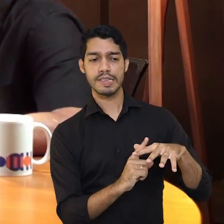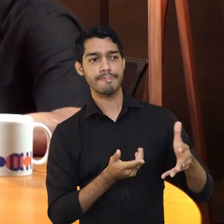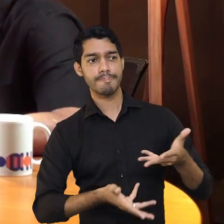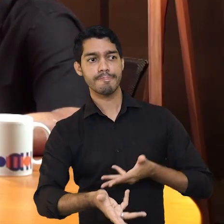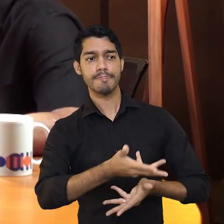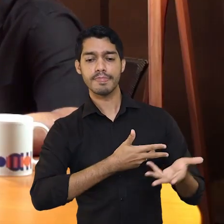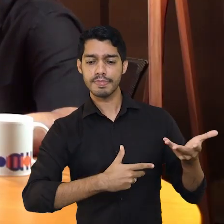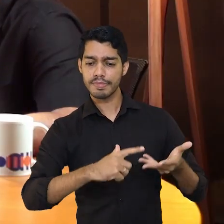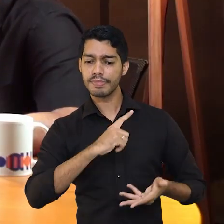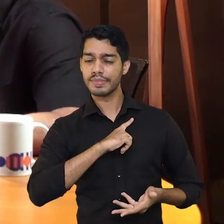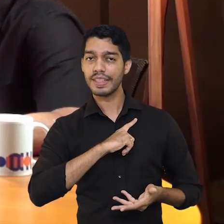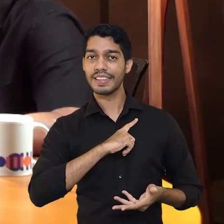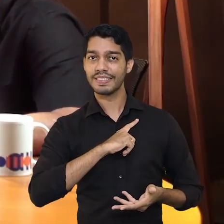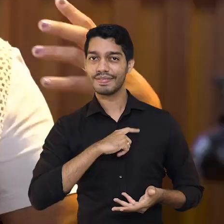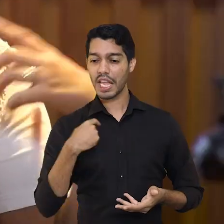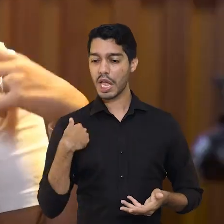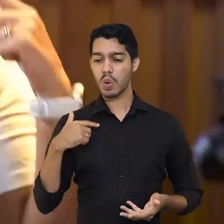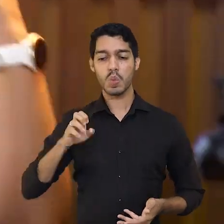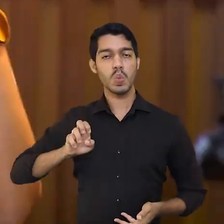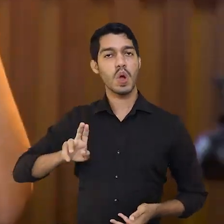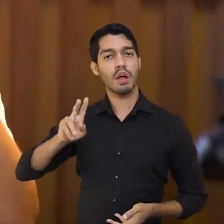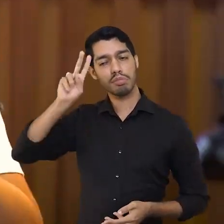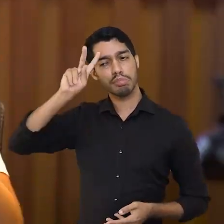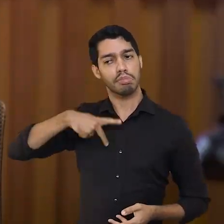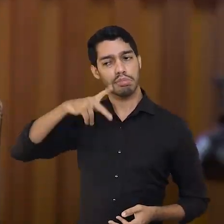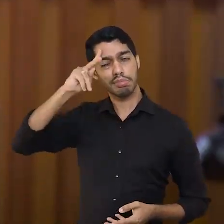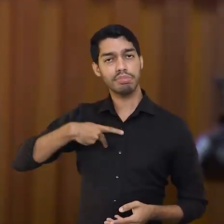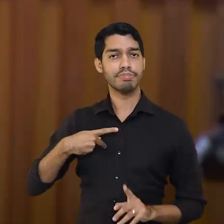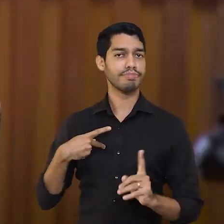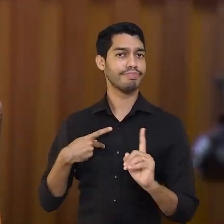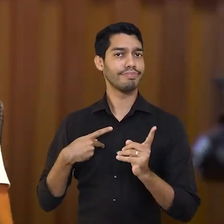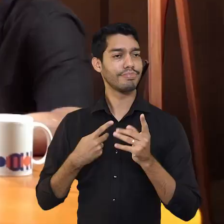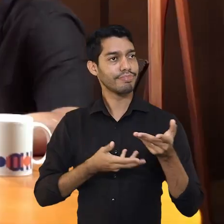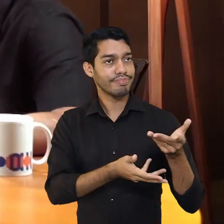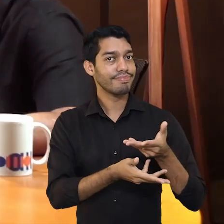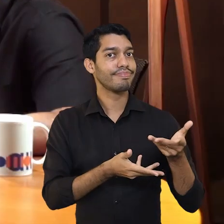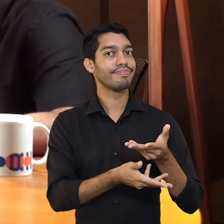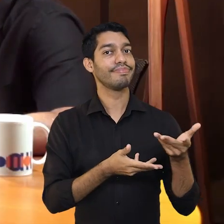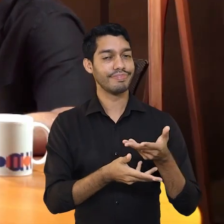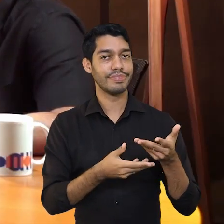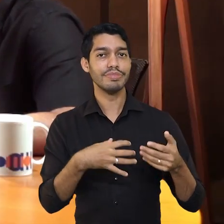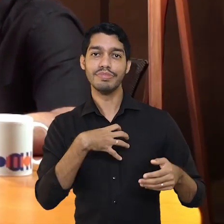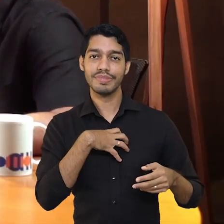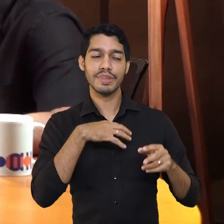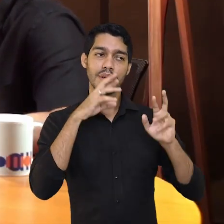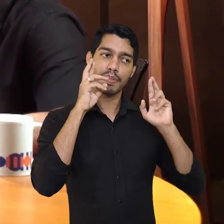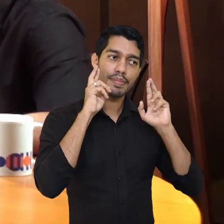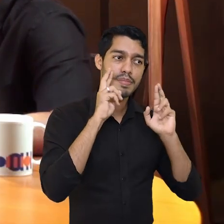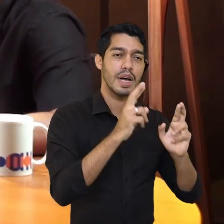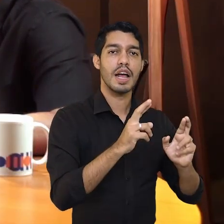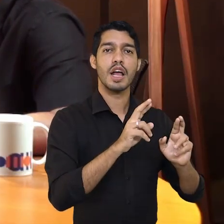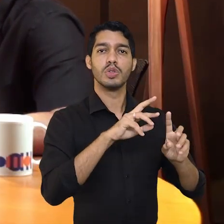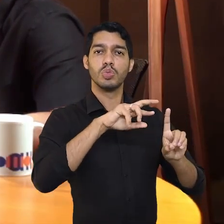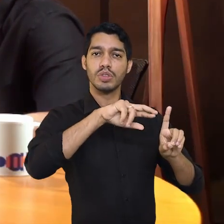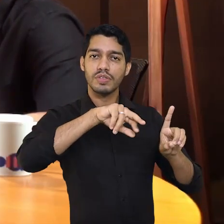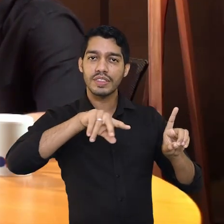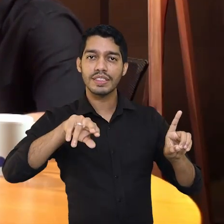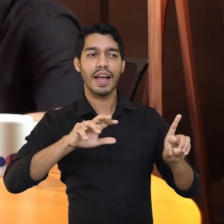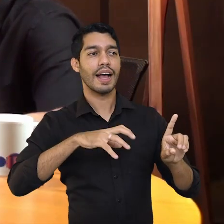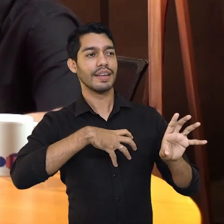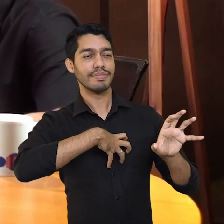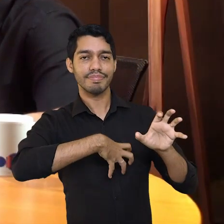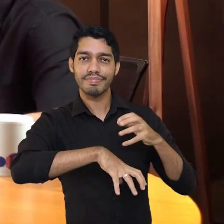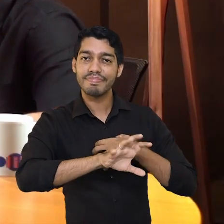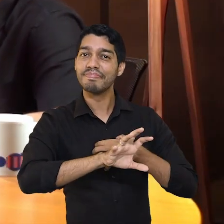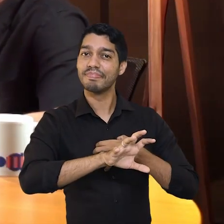de um ecossistema social, então não é só eu, é eu e sou eu e o outro. Então a gente começa a inseri-los um pouco mais nesses dilemas